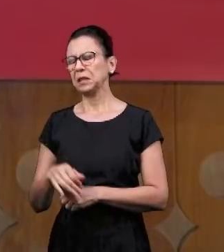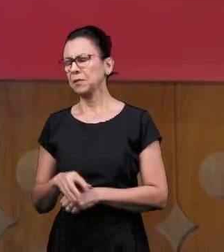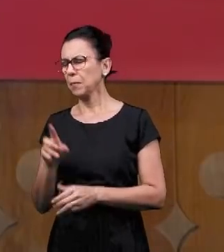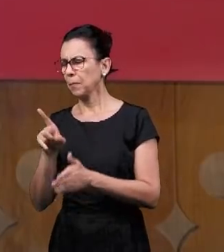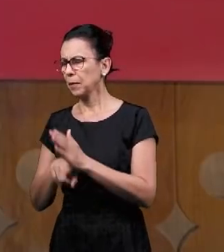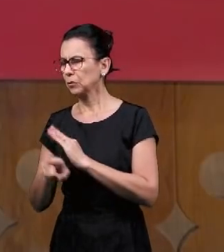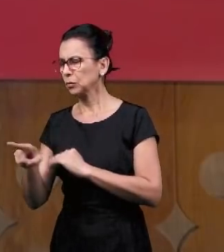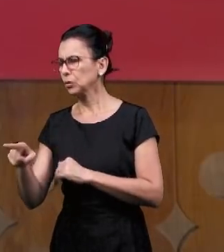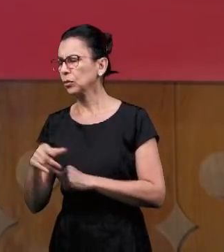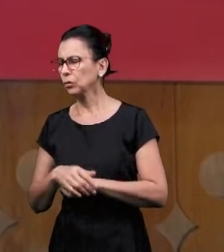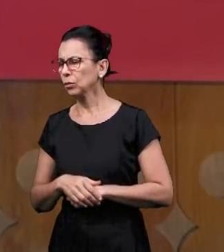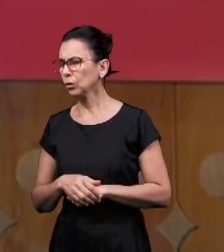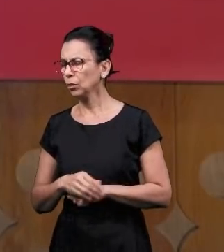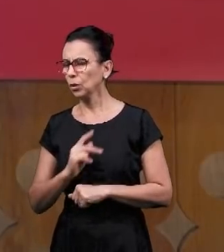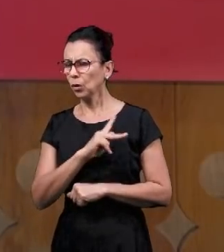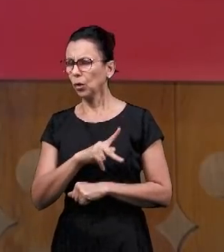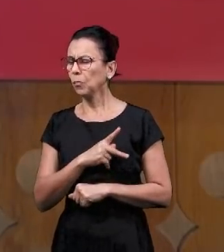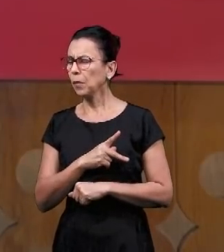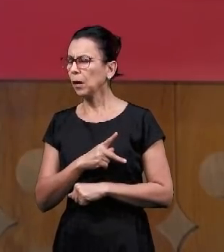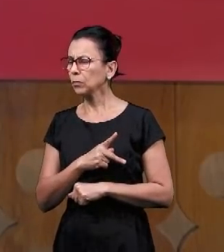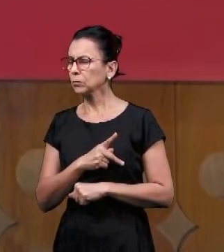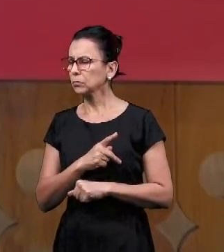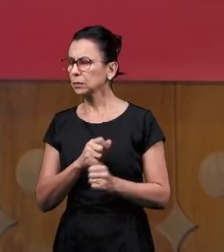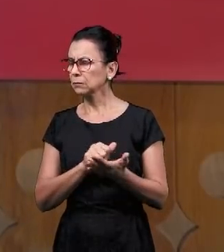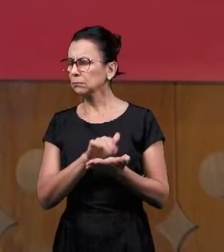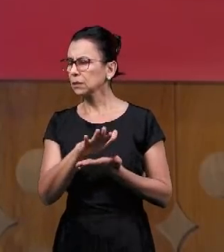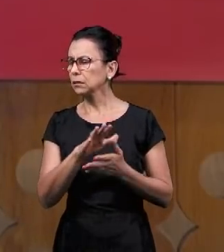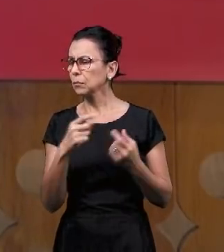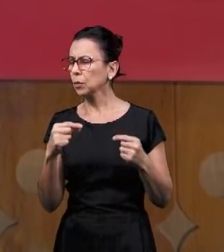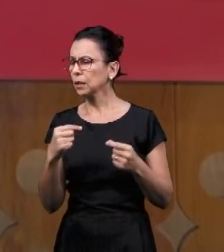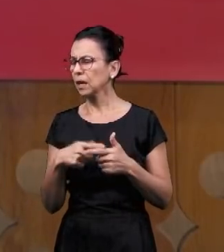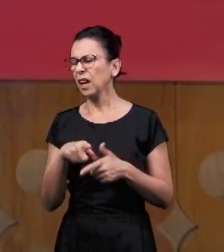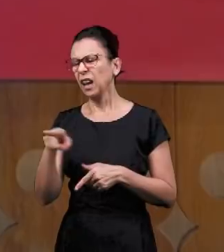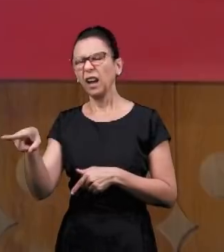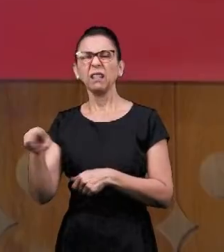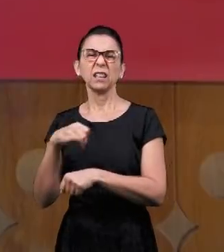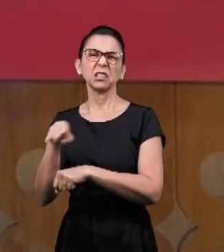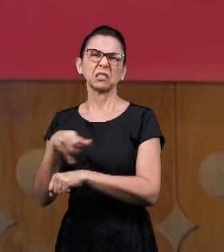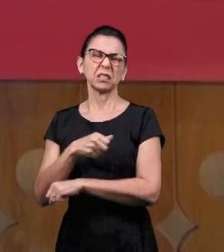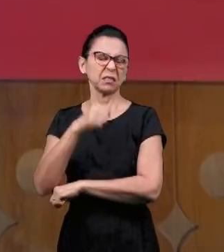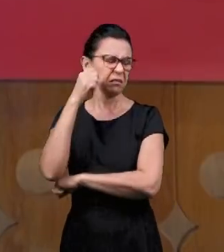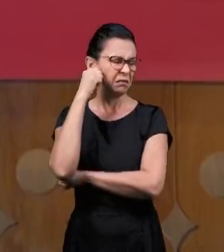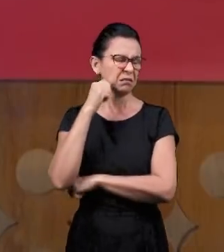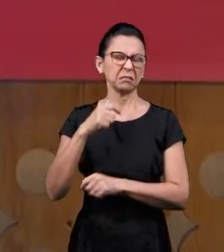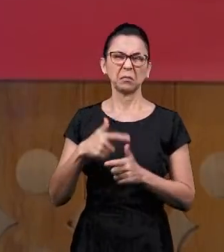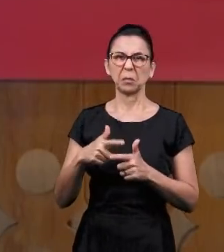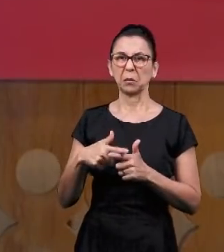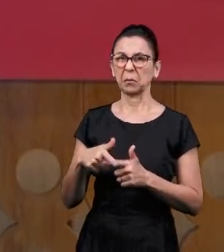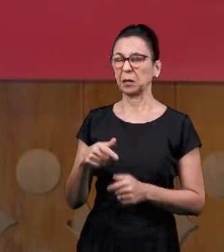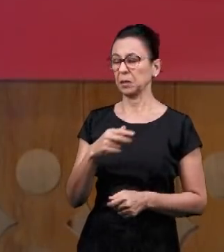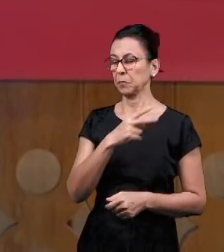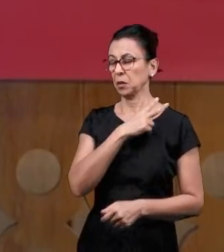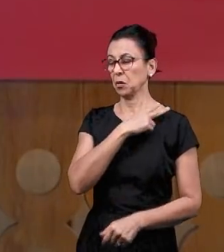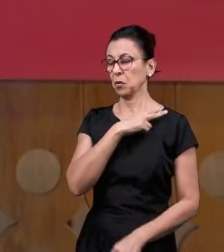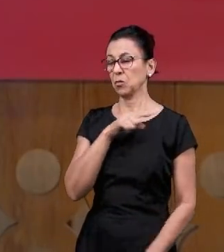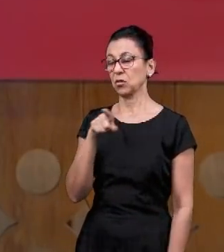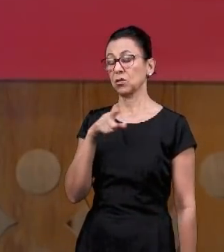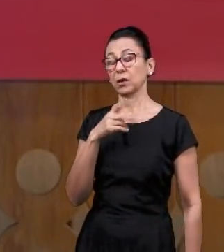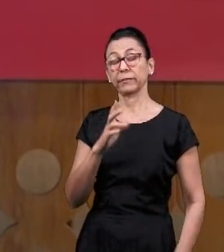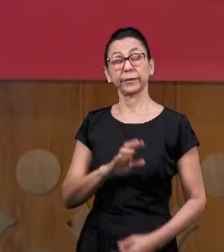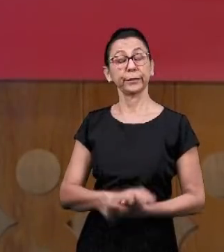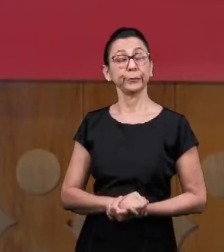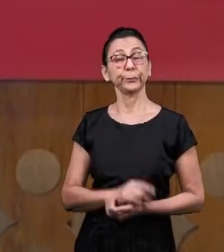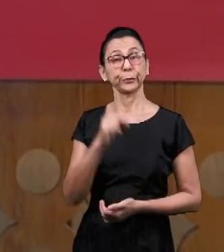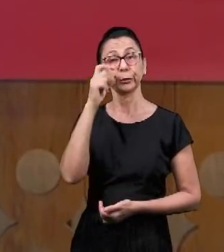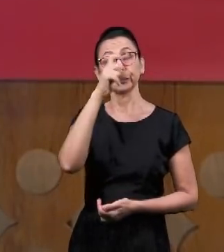rapaz. Fui muito maltratado lá por Pedro. Pedro era um dos chefes lá. Nós já teve que Jesus deu a chave